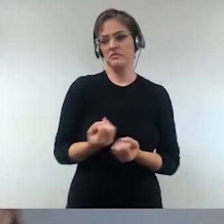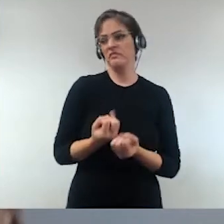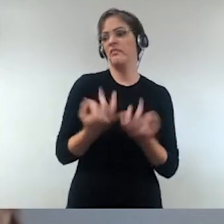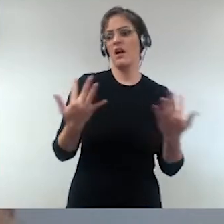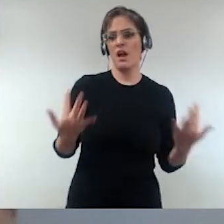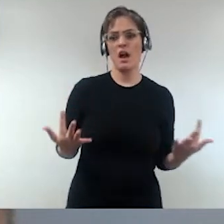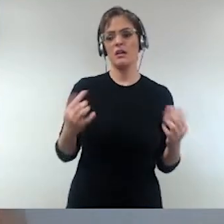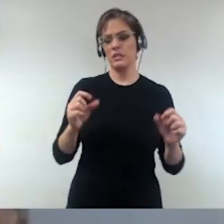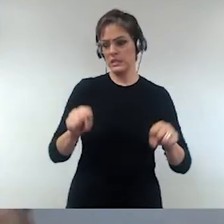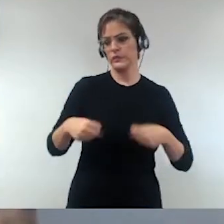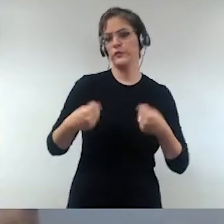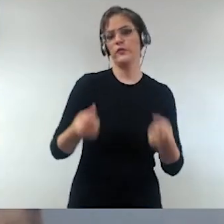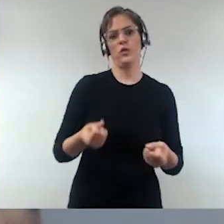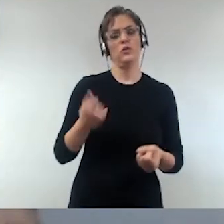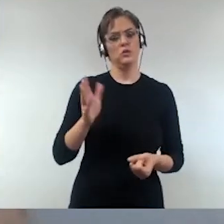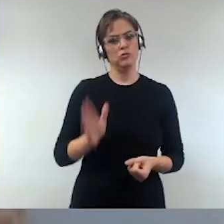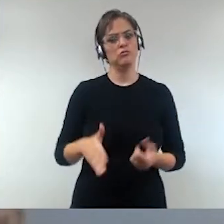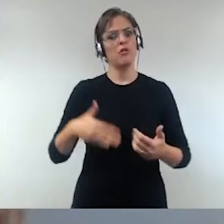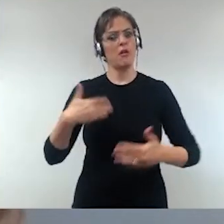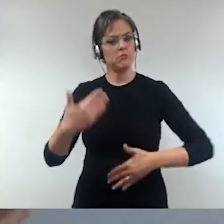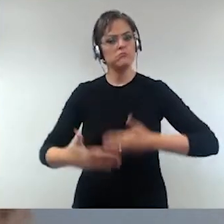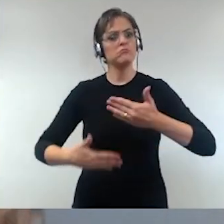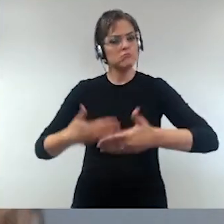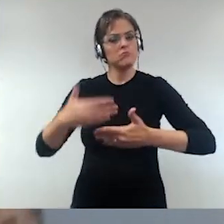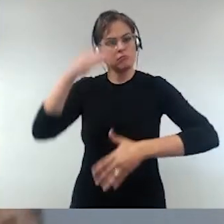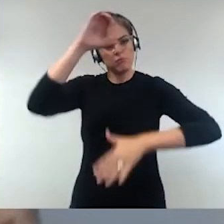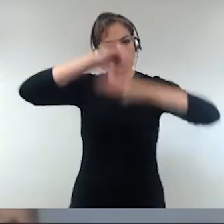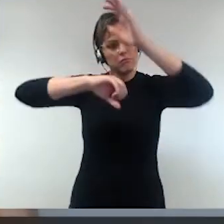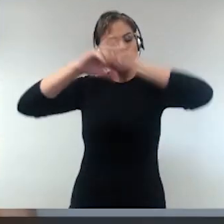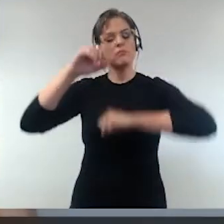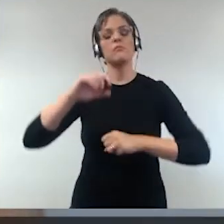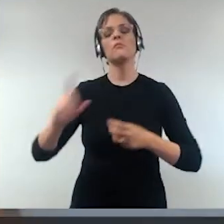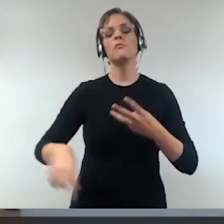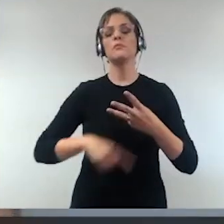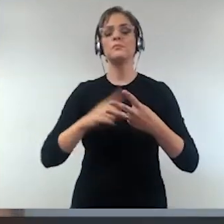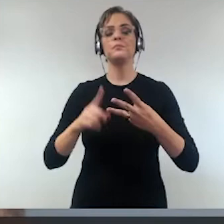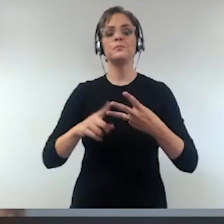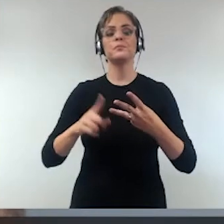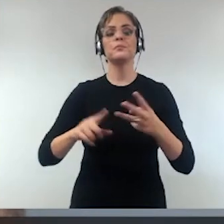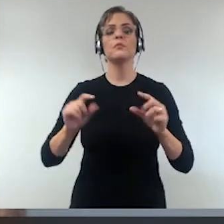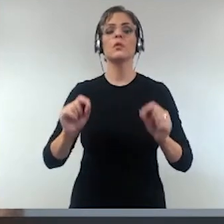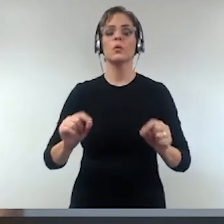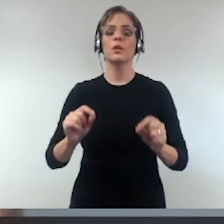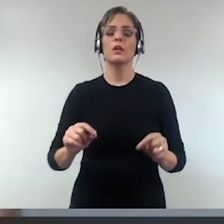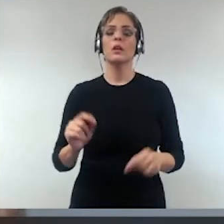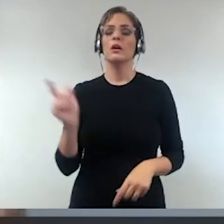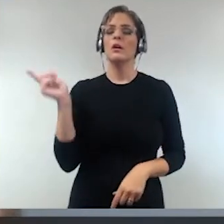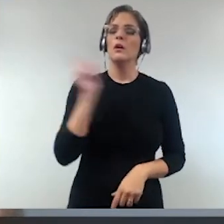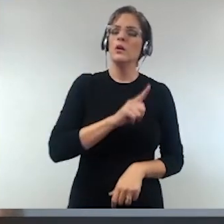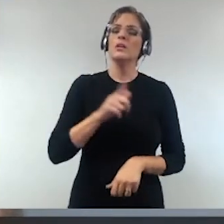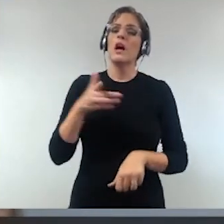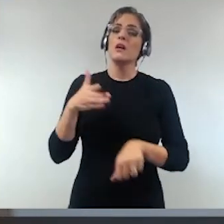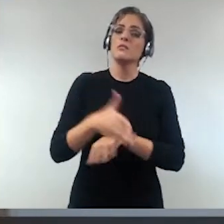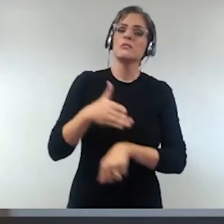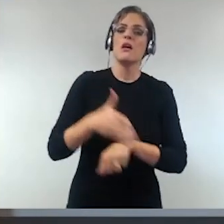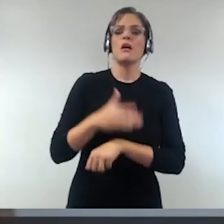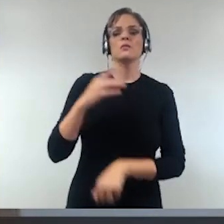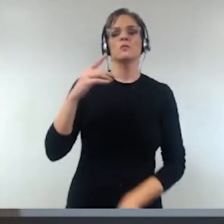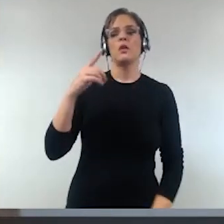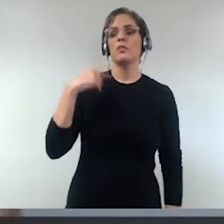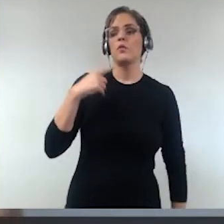vêm vivenciando e vencendo. E terceiro, dar meios de acesso, principalmente aos advogados que não